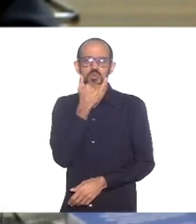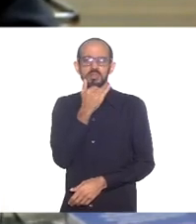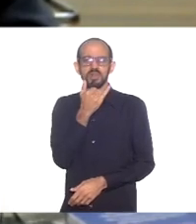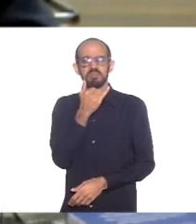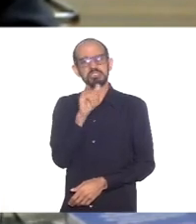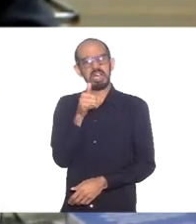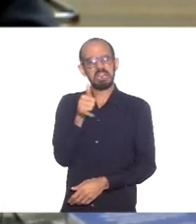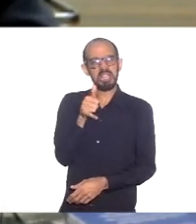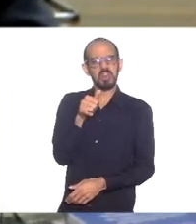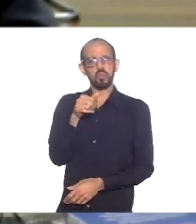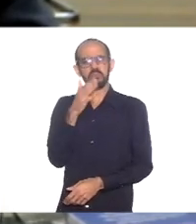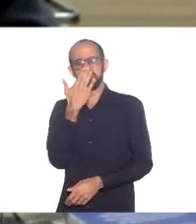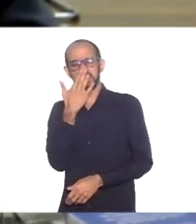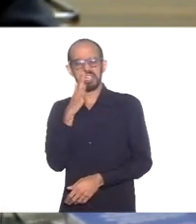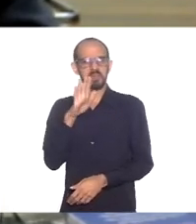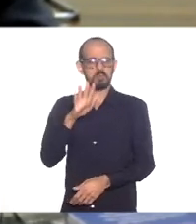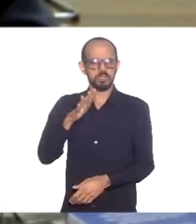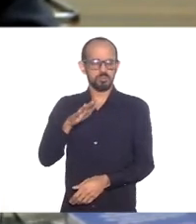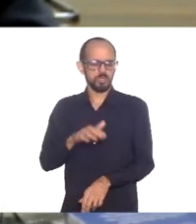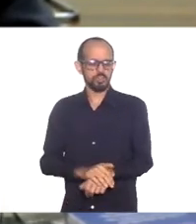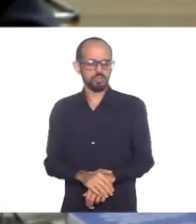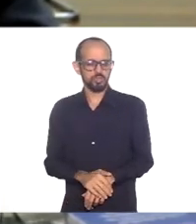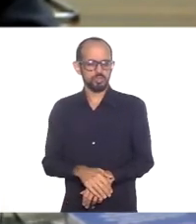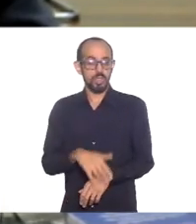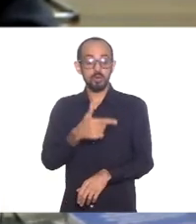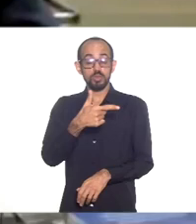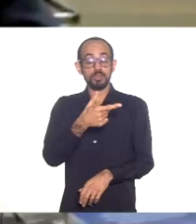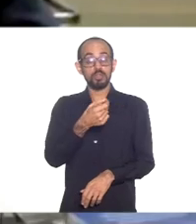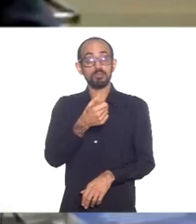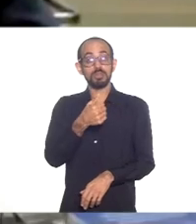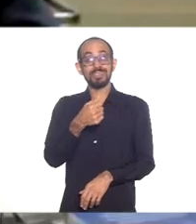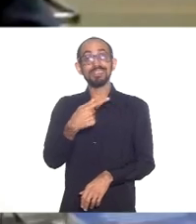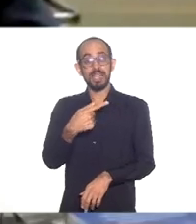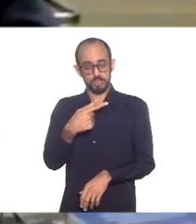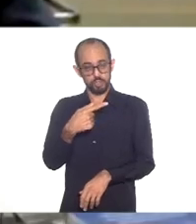18. De 17.